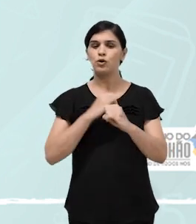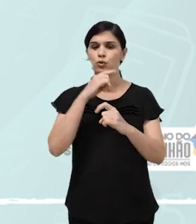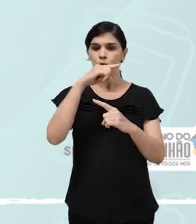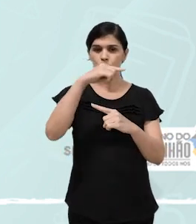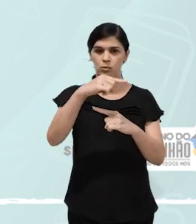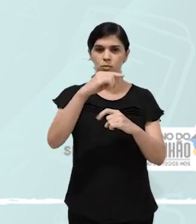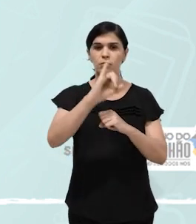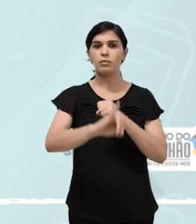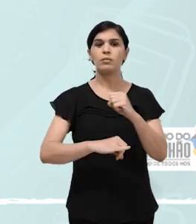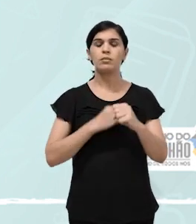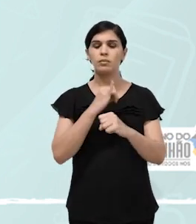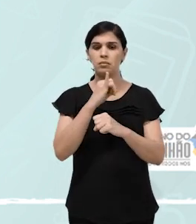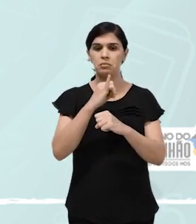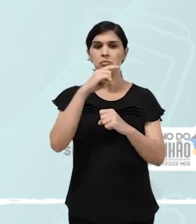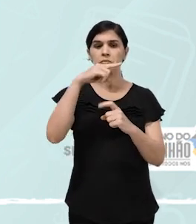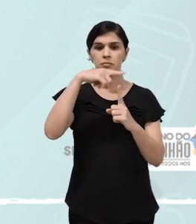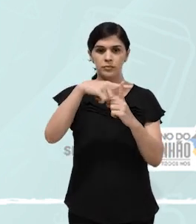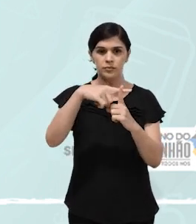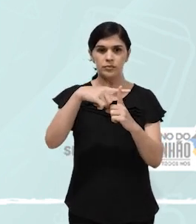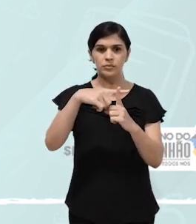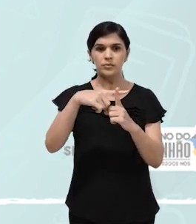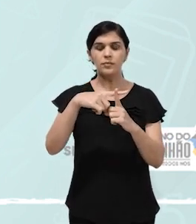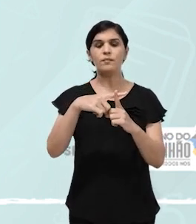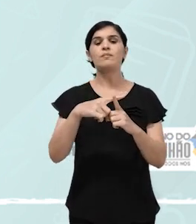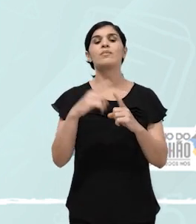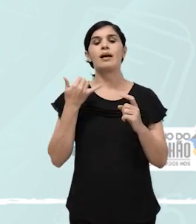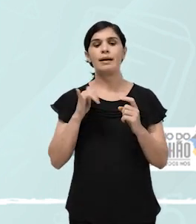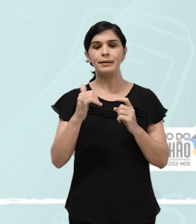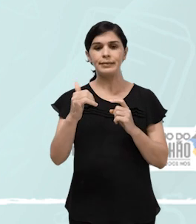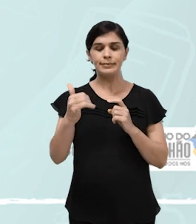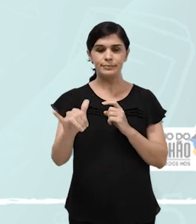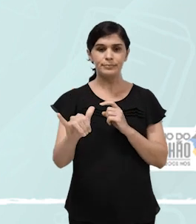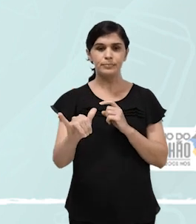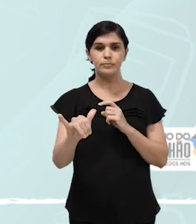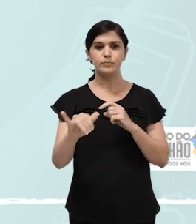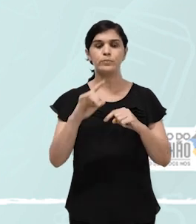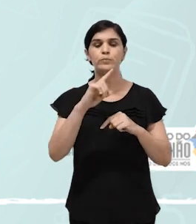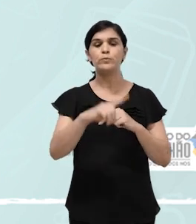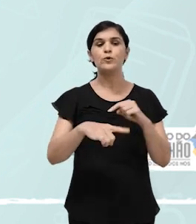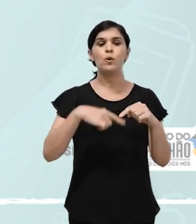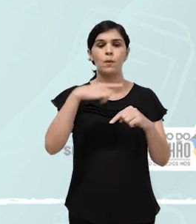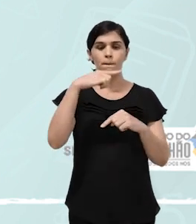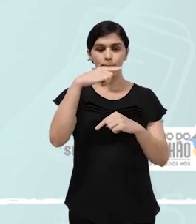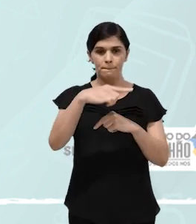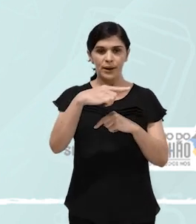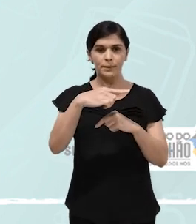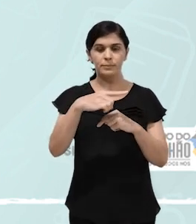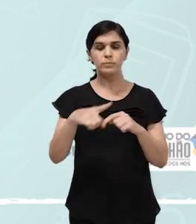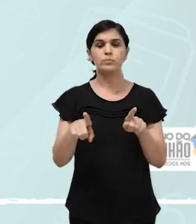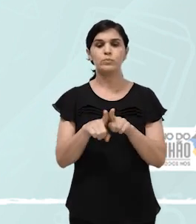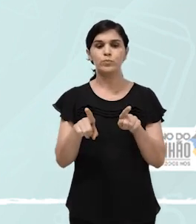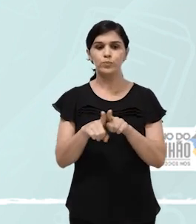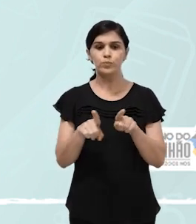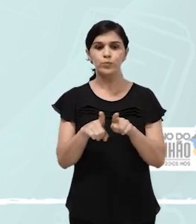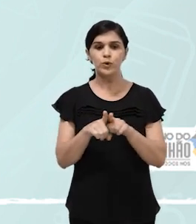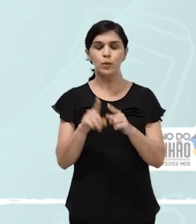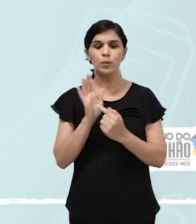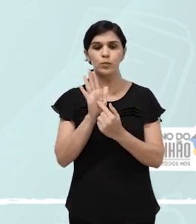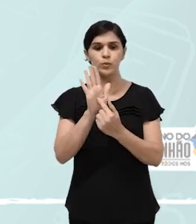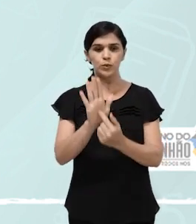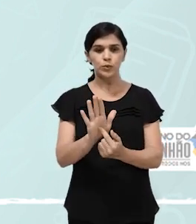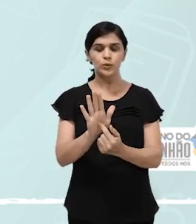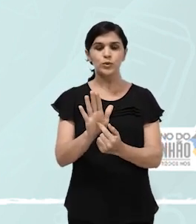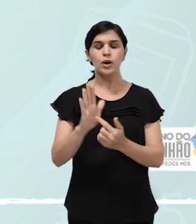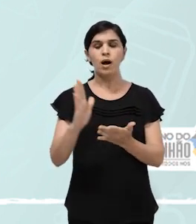afinidade eletrônica, a eletronegatividade, a reatividade e vamos fechar com algumas questões